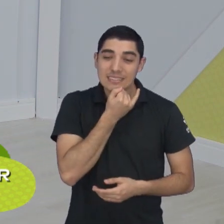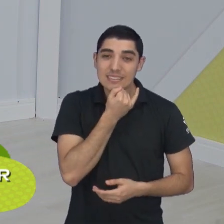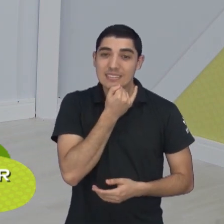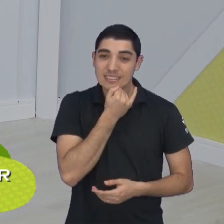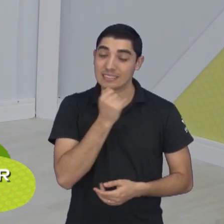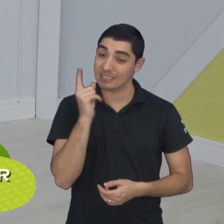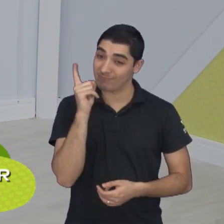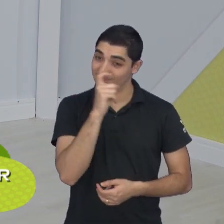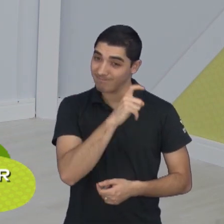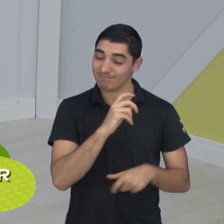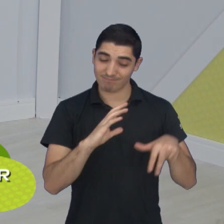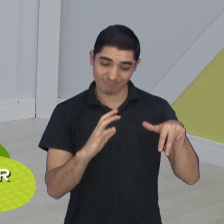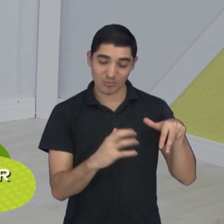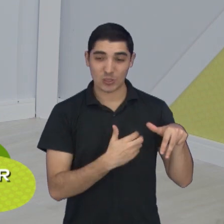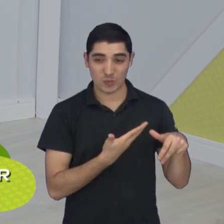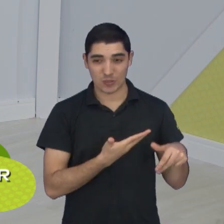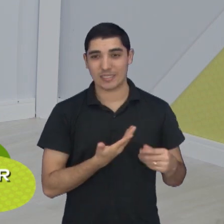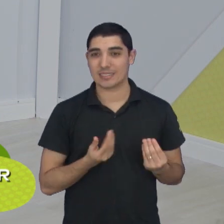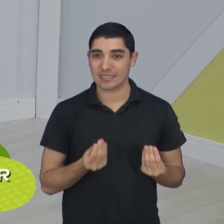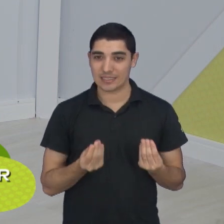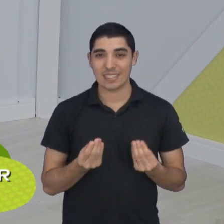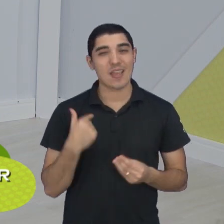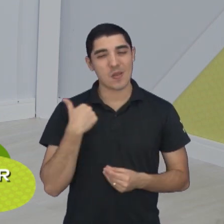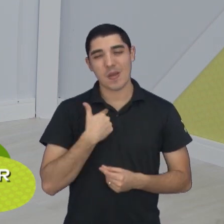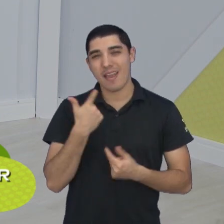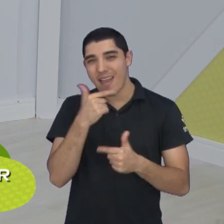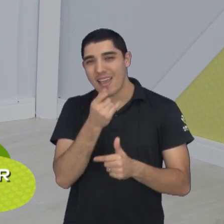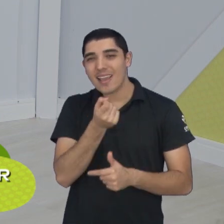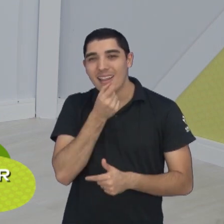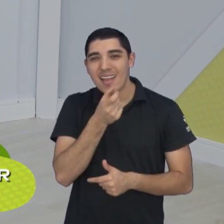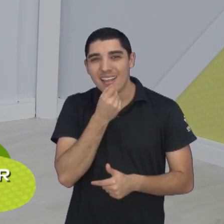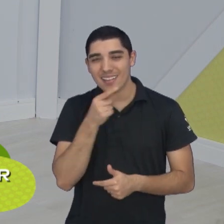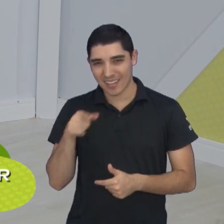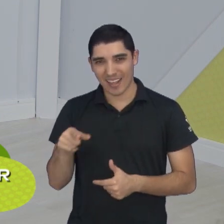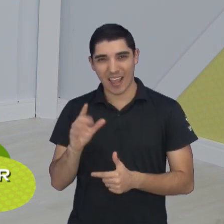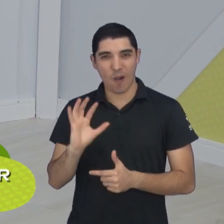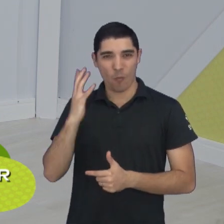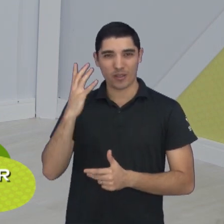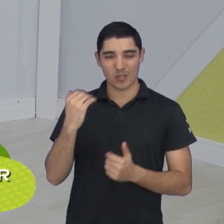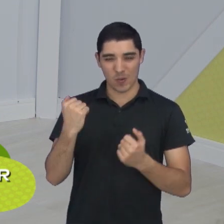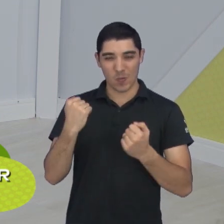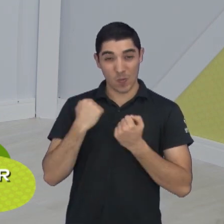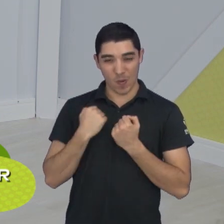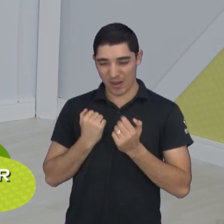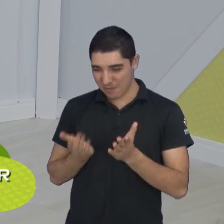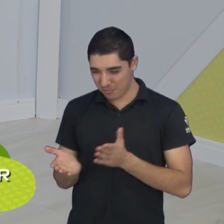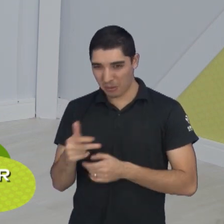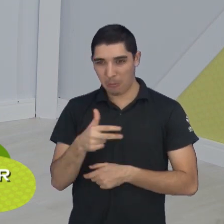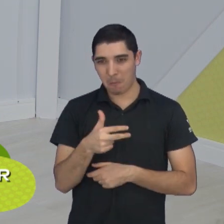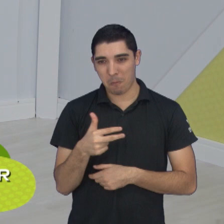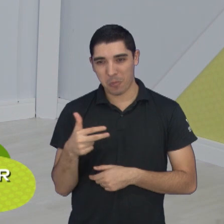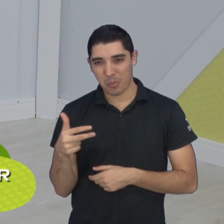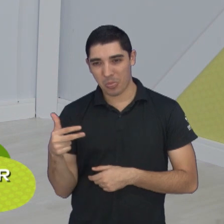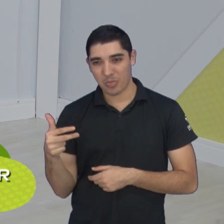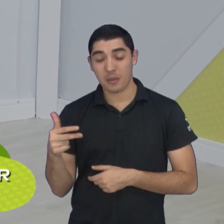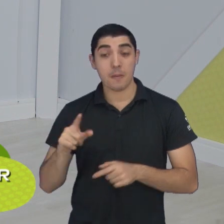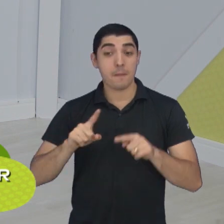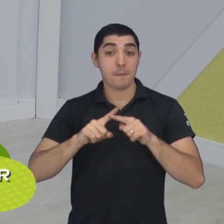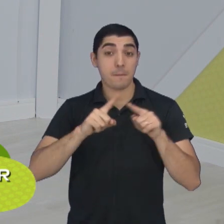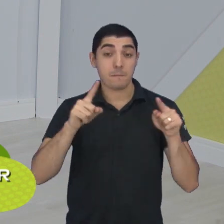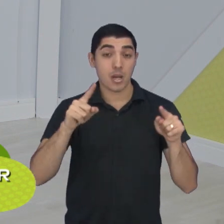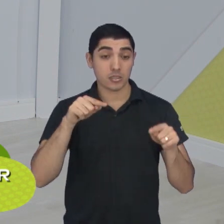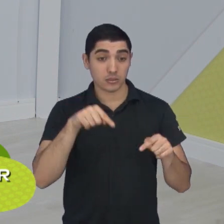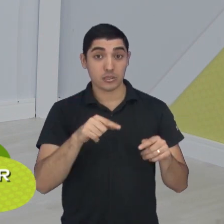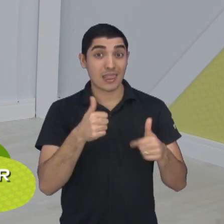é é é triste a gente tá dando risada aqui porque realmente o lance acaba sendo engraçado mas joseense abriu o placar 2 a